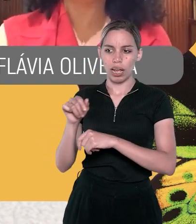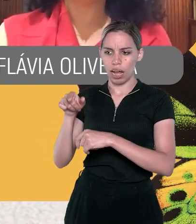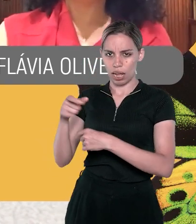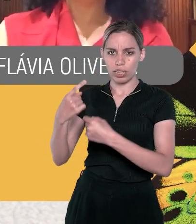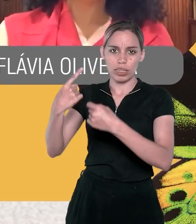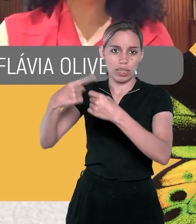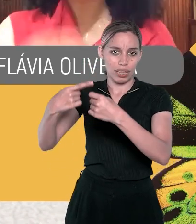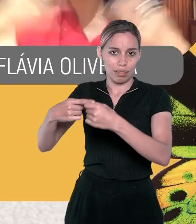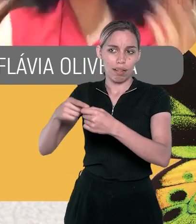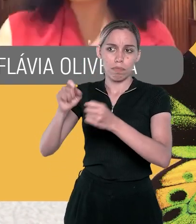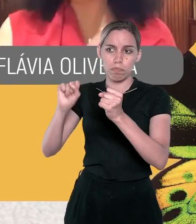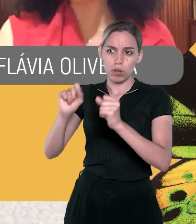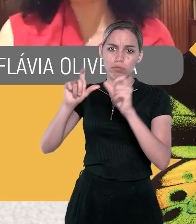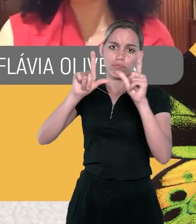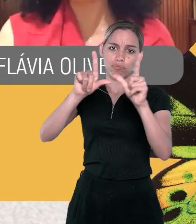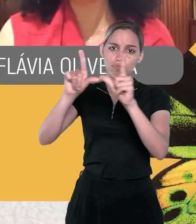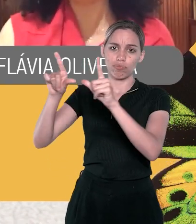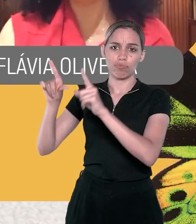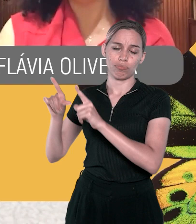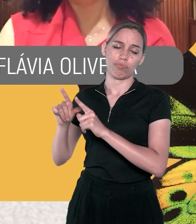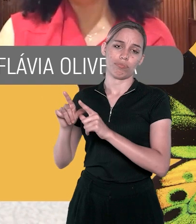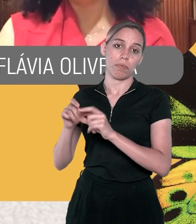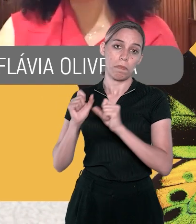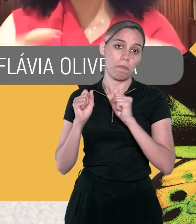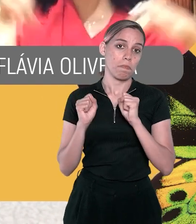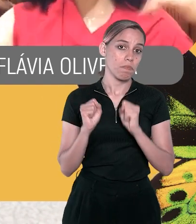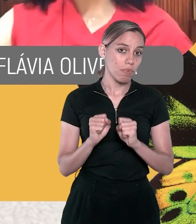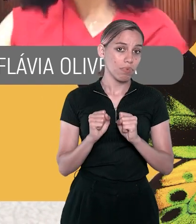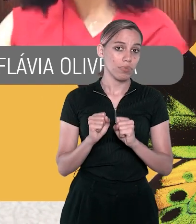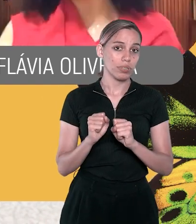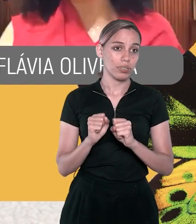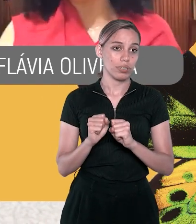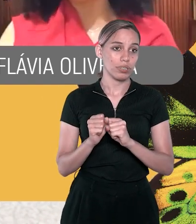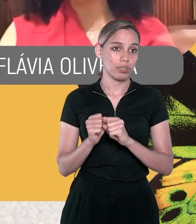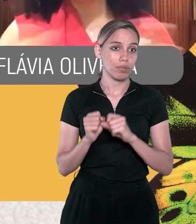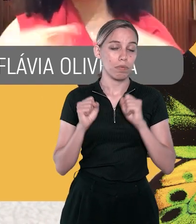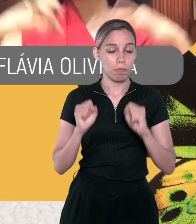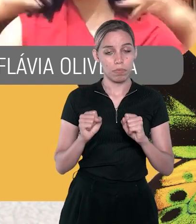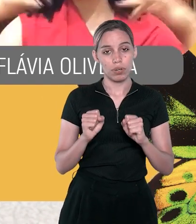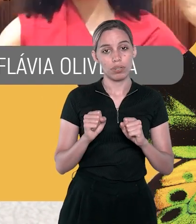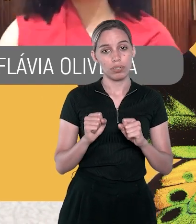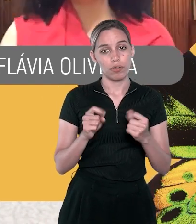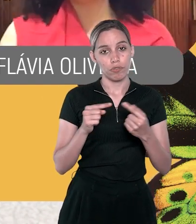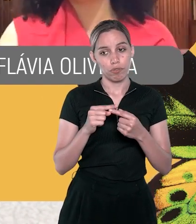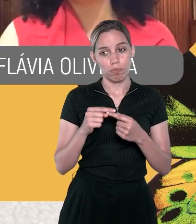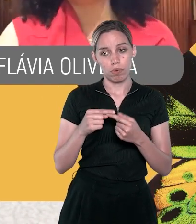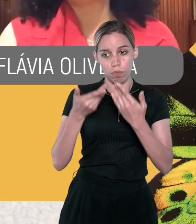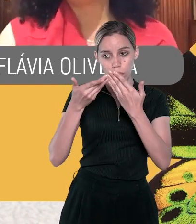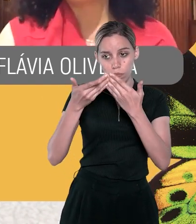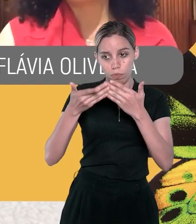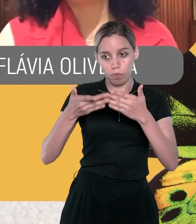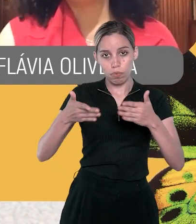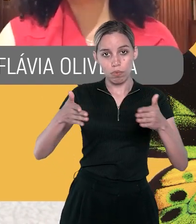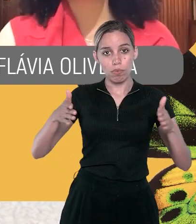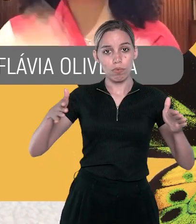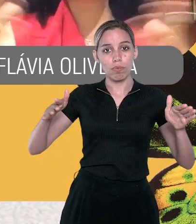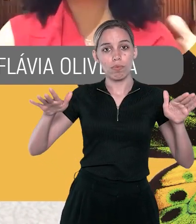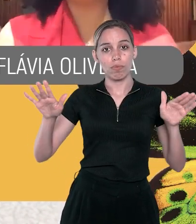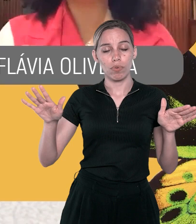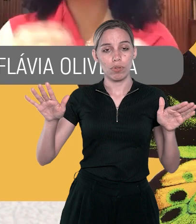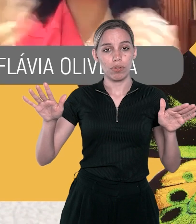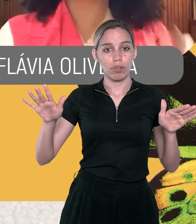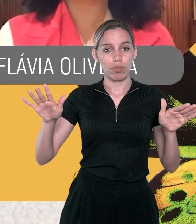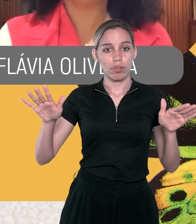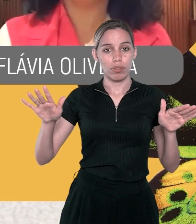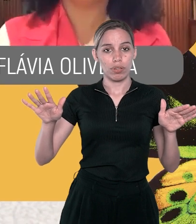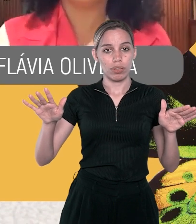né? De fazer da cidade galeria. Então, de desconfinar, né? De abrir as portas,